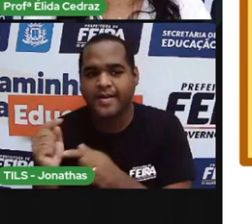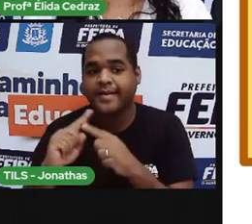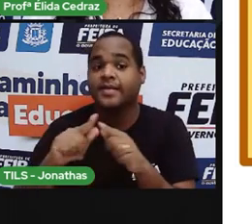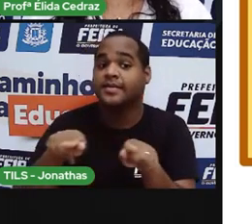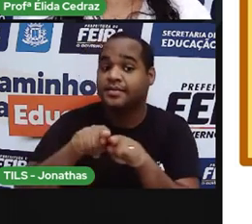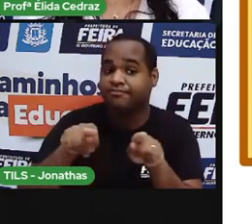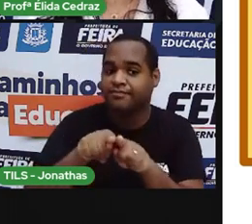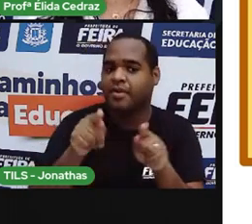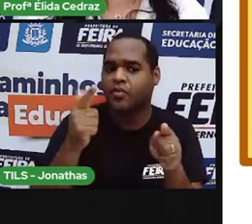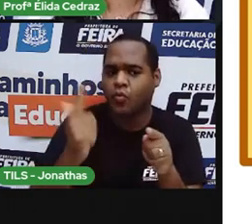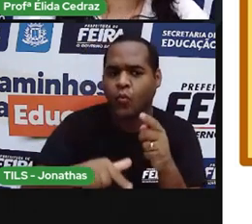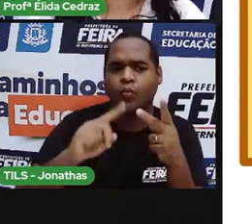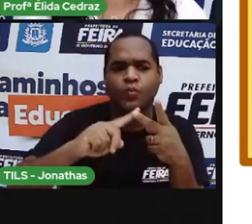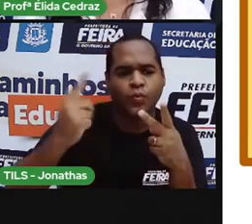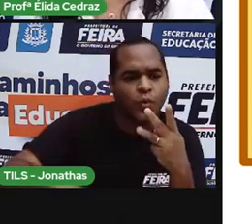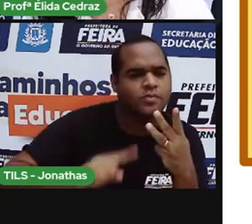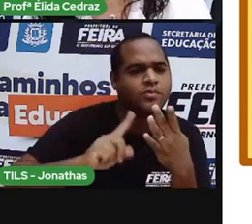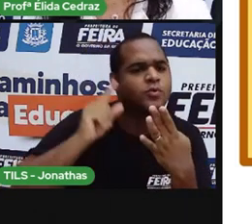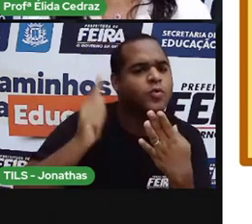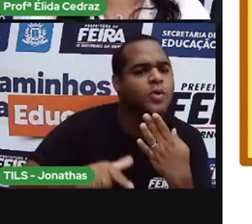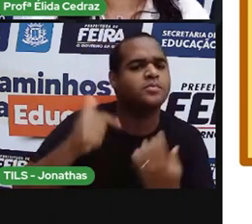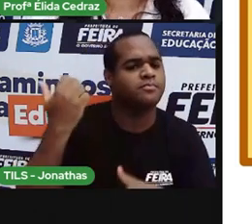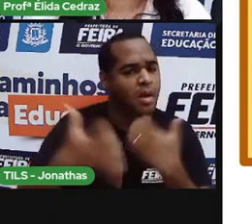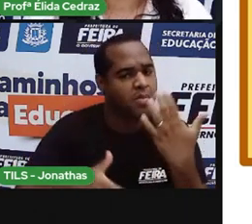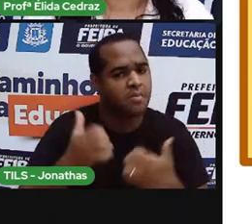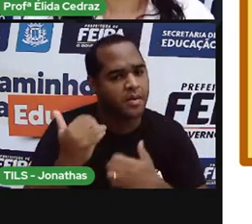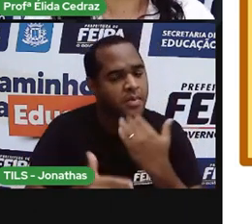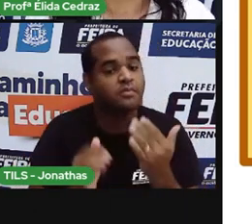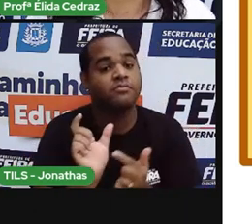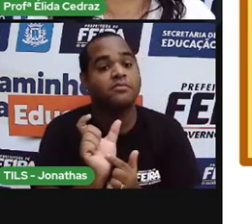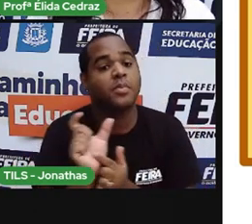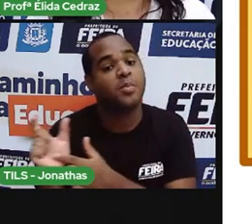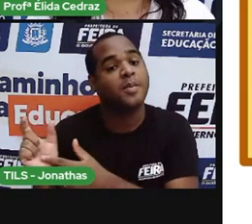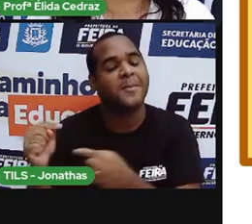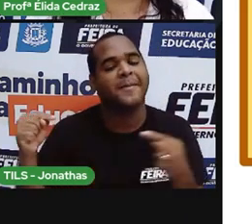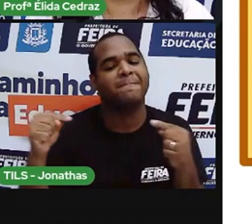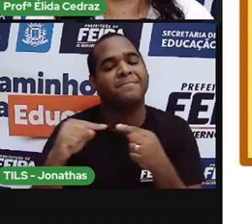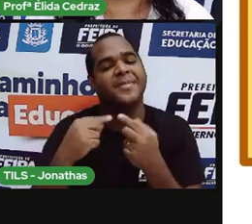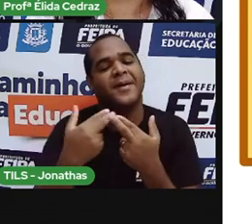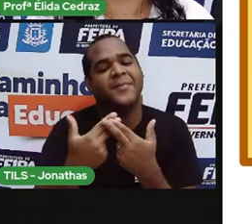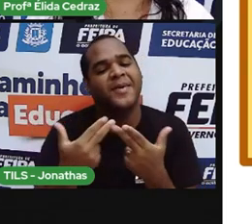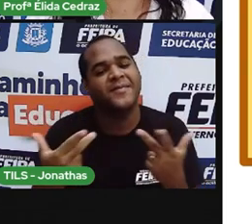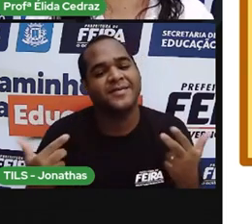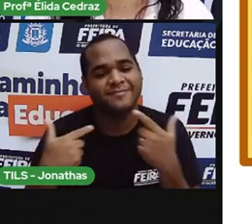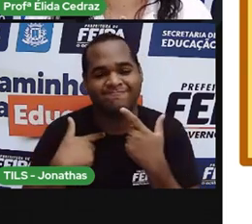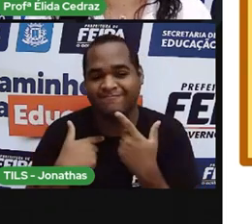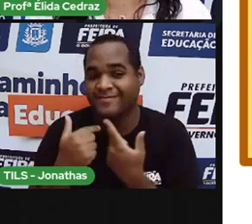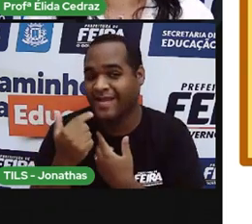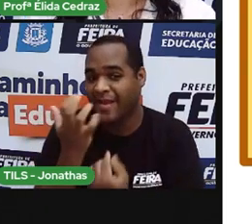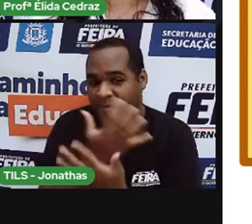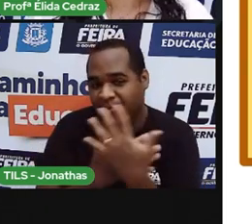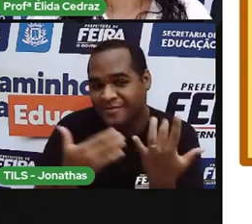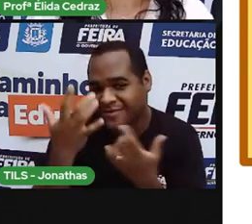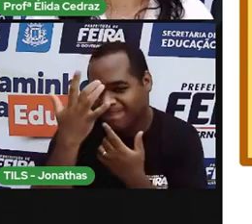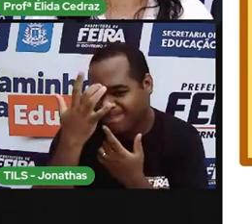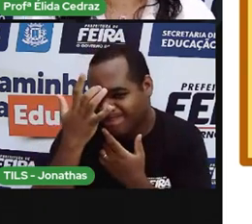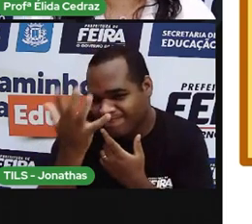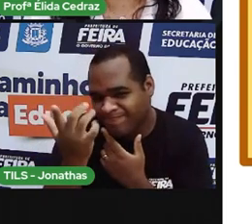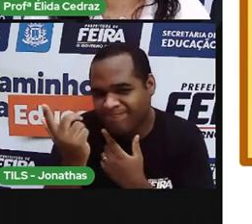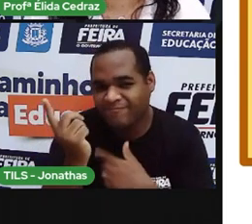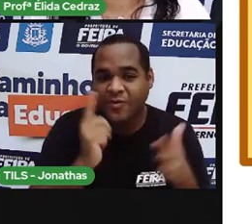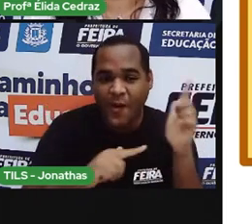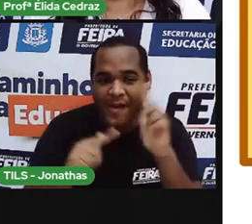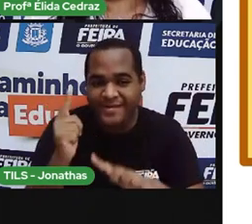repetitivas, elas possuem um ritmo agradável e a melodia é muito fácil da